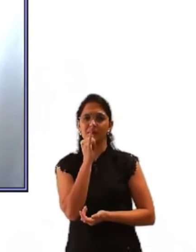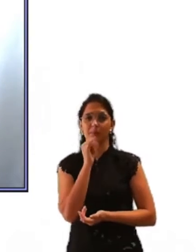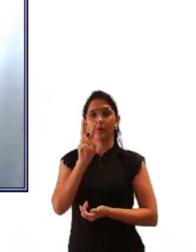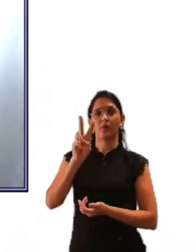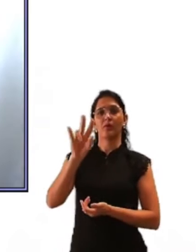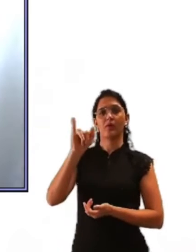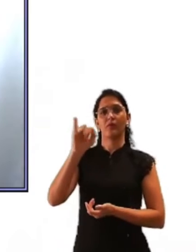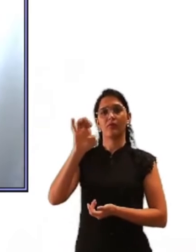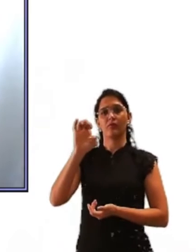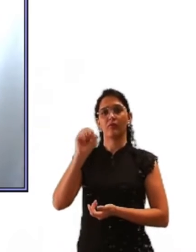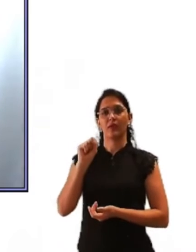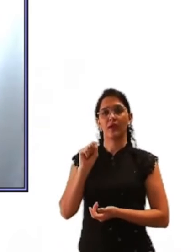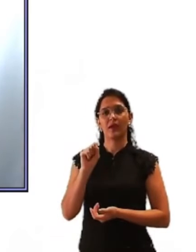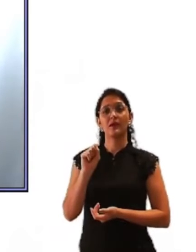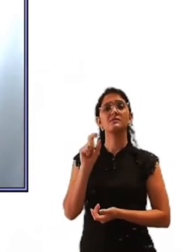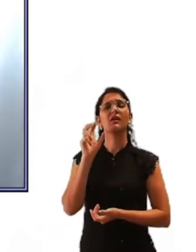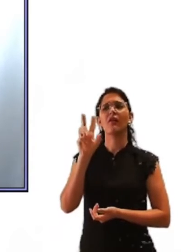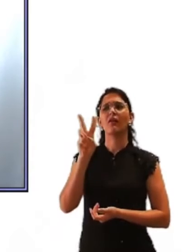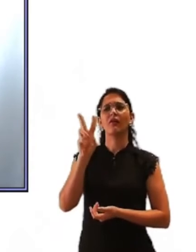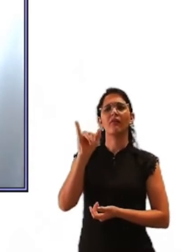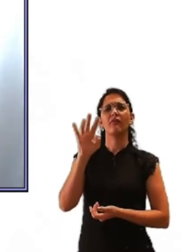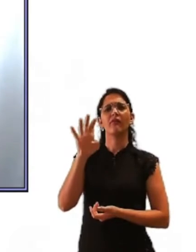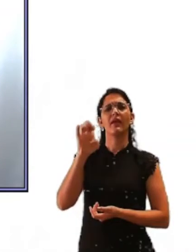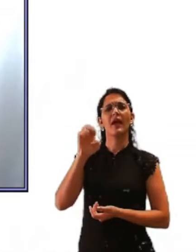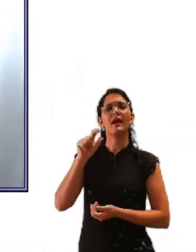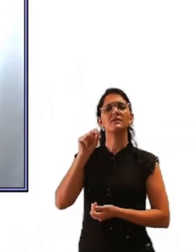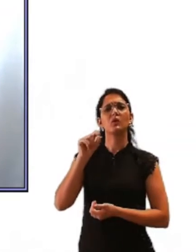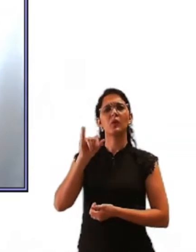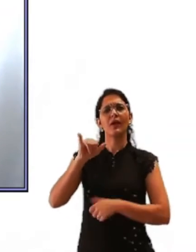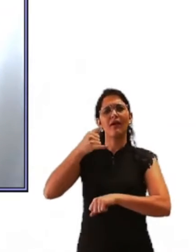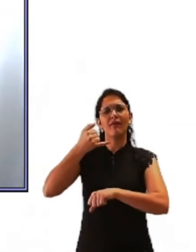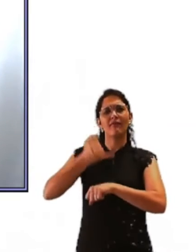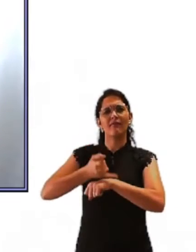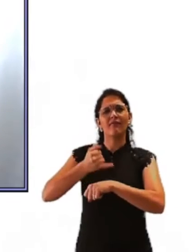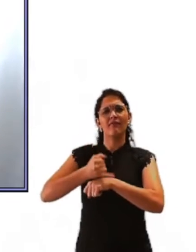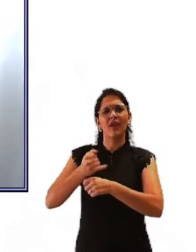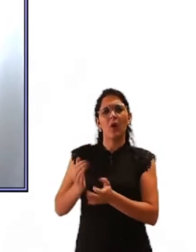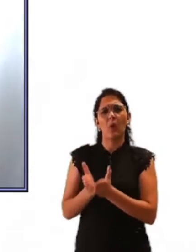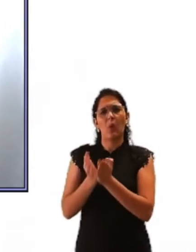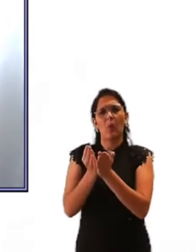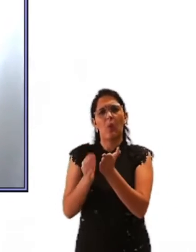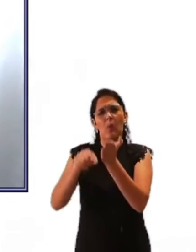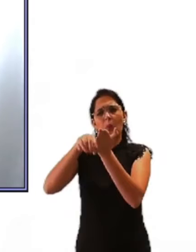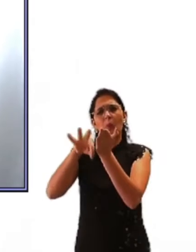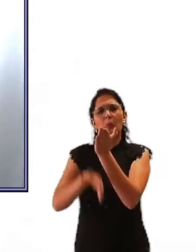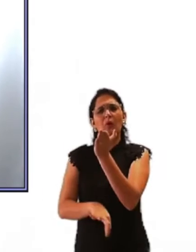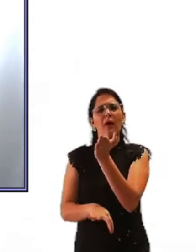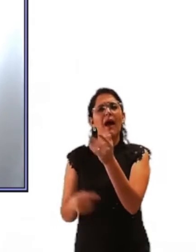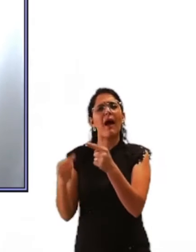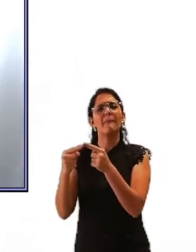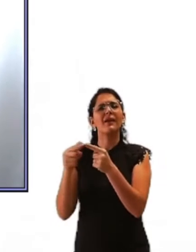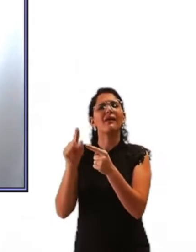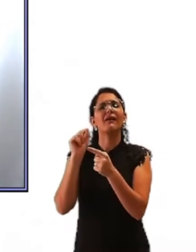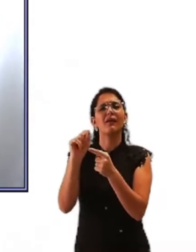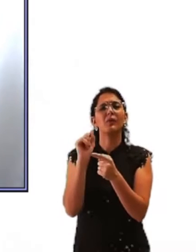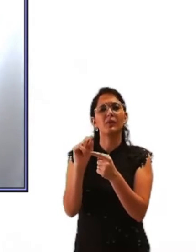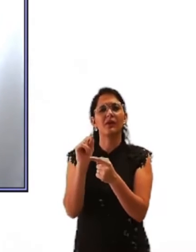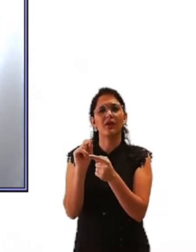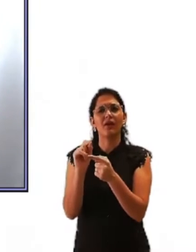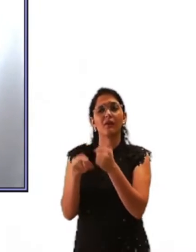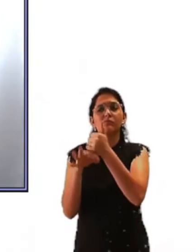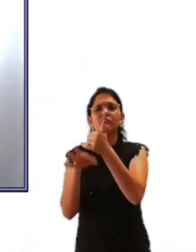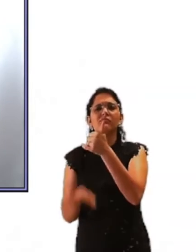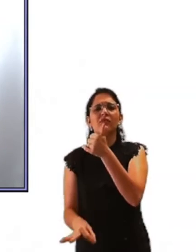chamado viés da ancoragem. O que que é o viés da ancoragem? É o viés em que o juiz, ele se